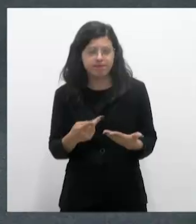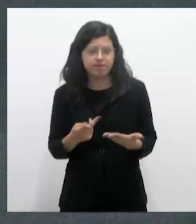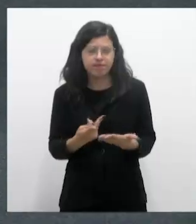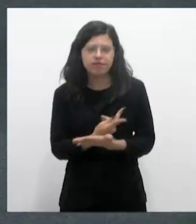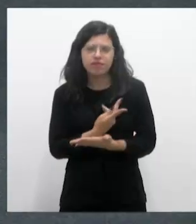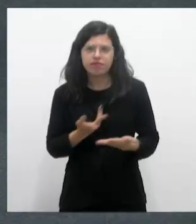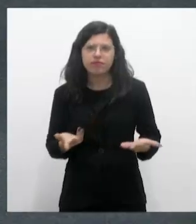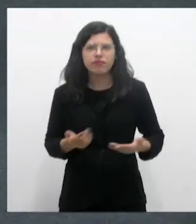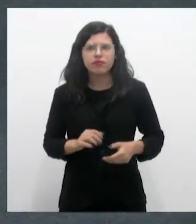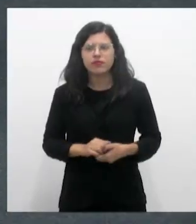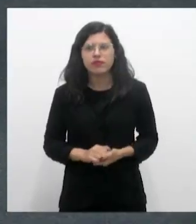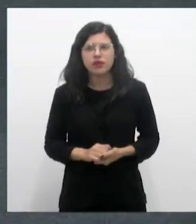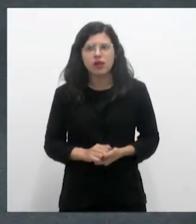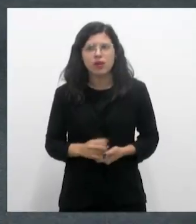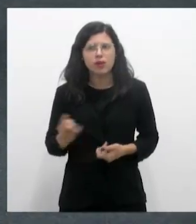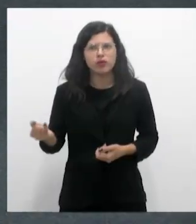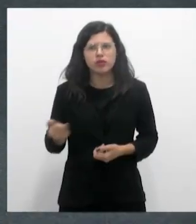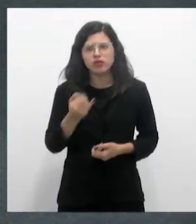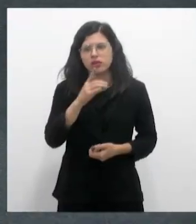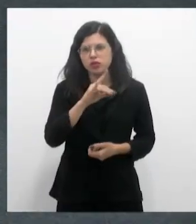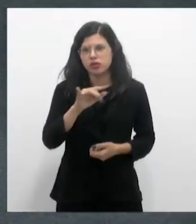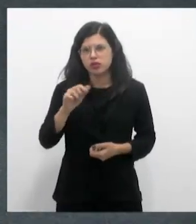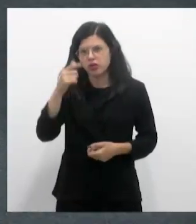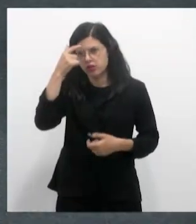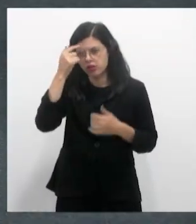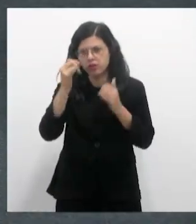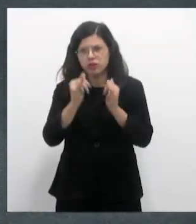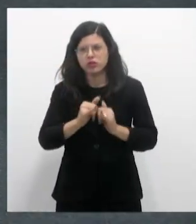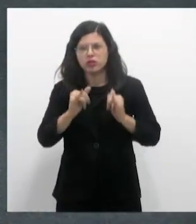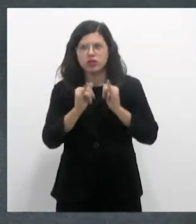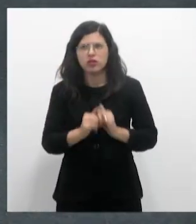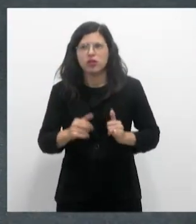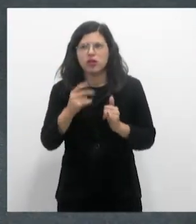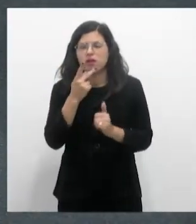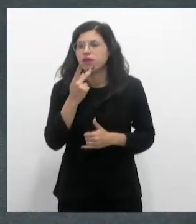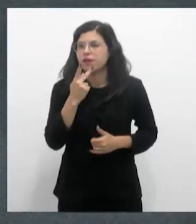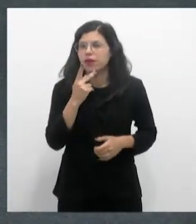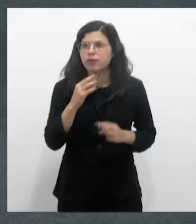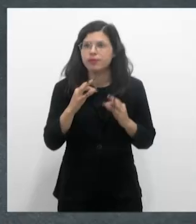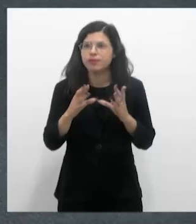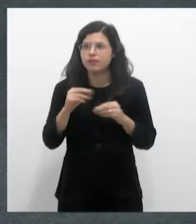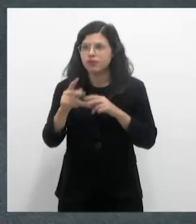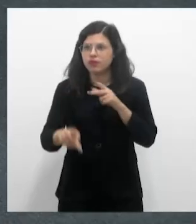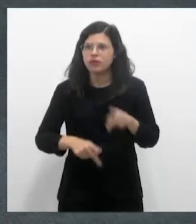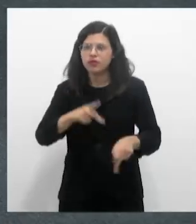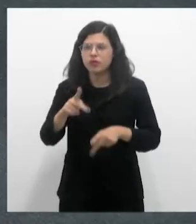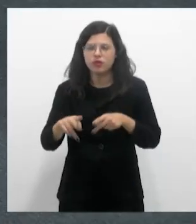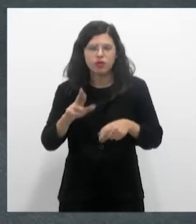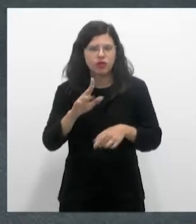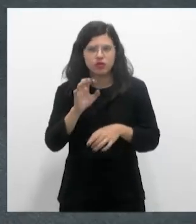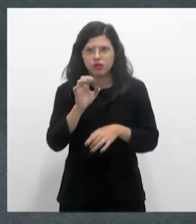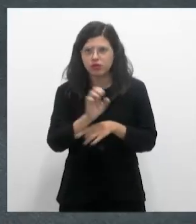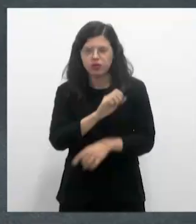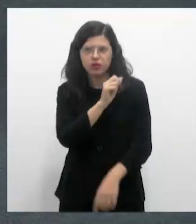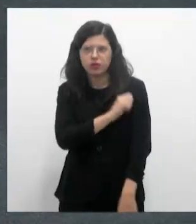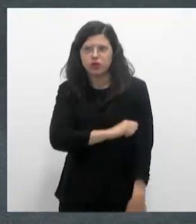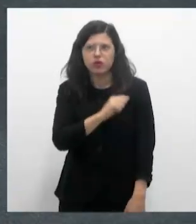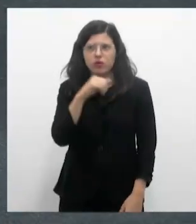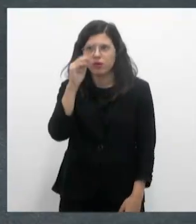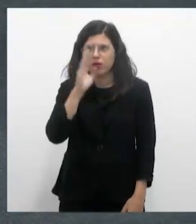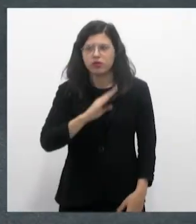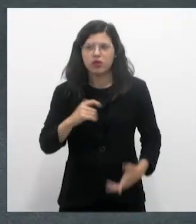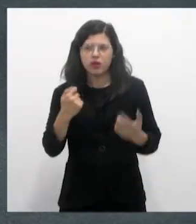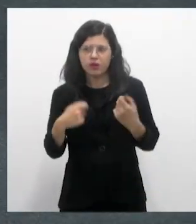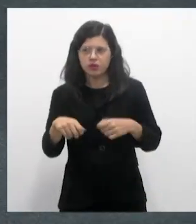acho que é muito importante esse dia da conscientização para que a gente fale para toda a população, não só do estado do Rio de Janeiro, mas do Brasil, que